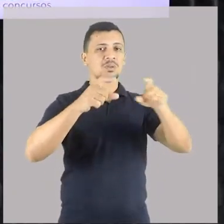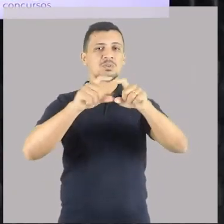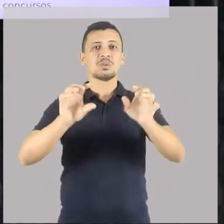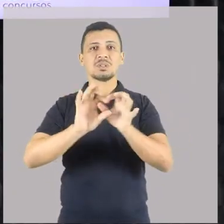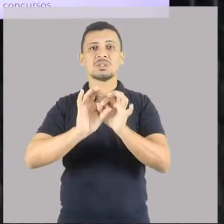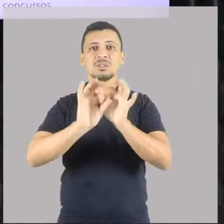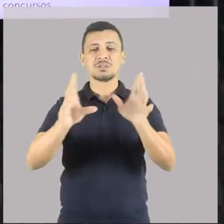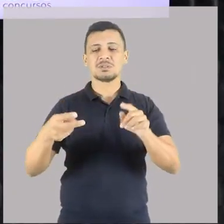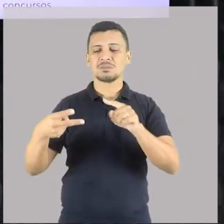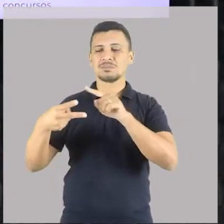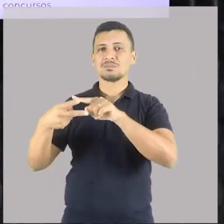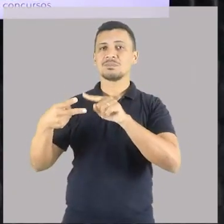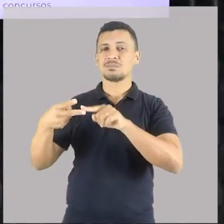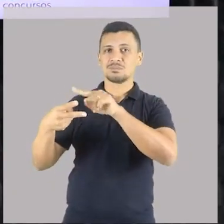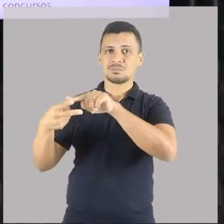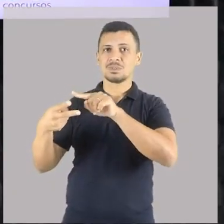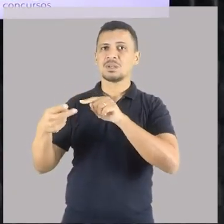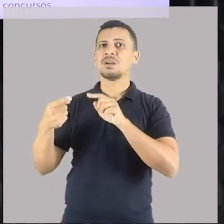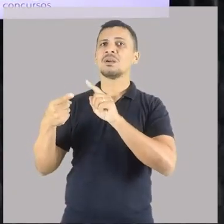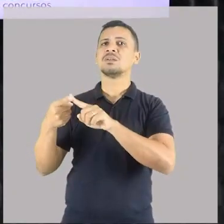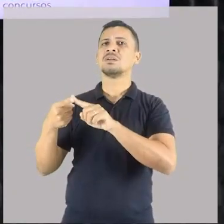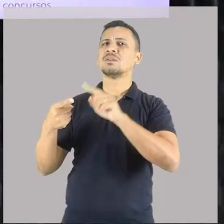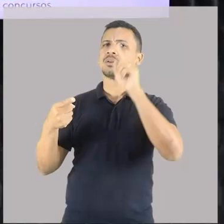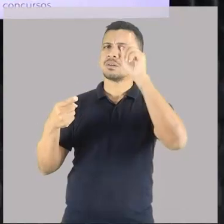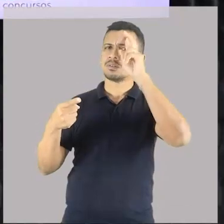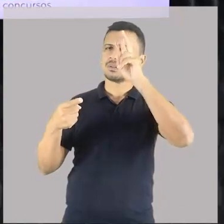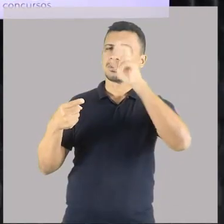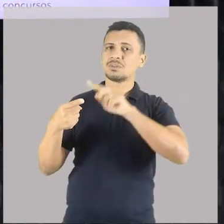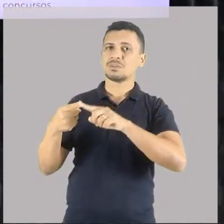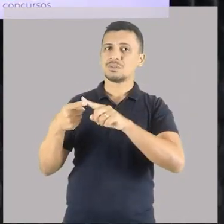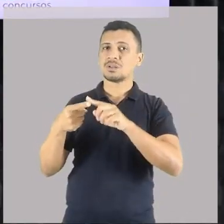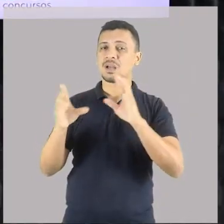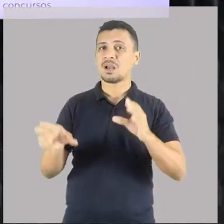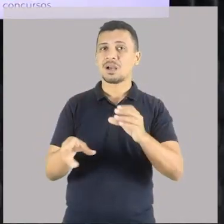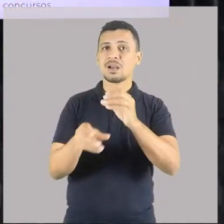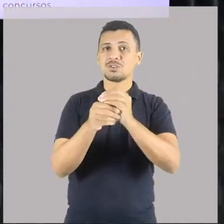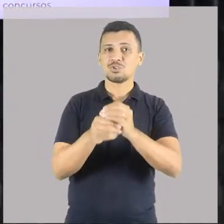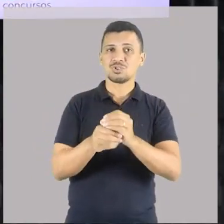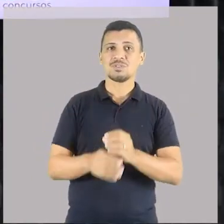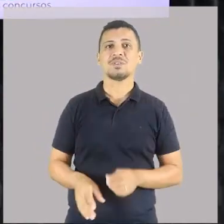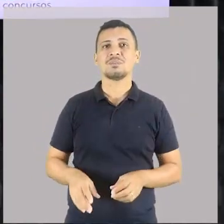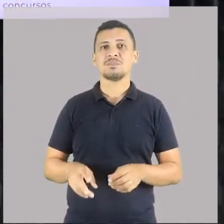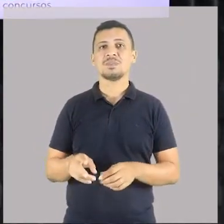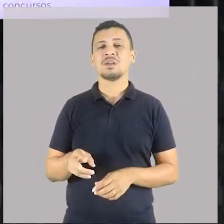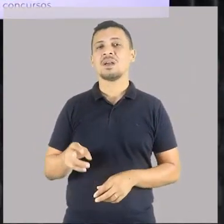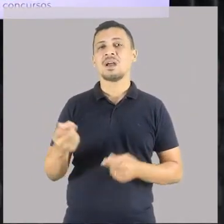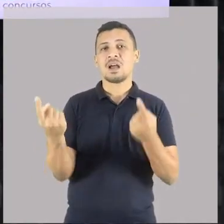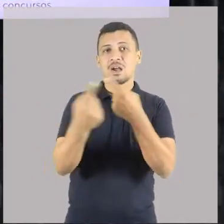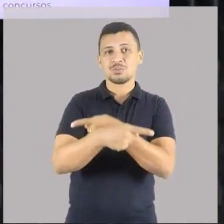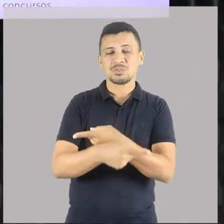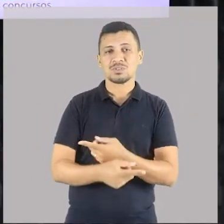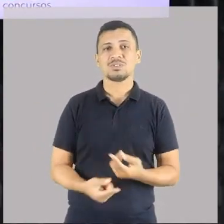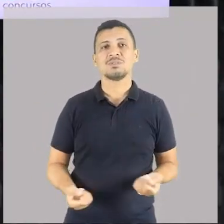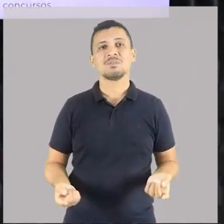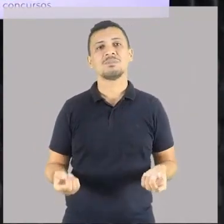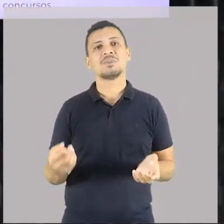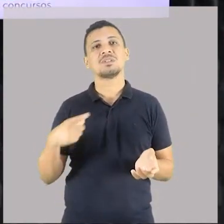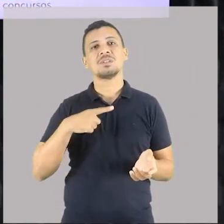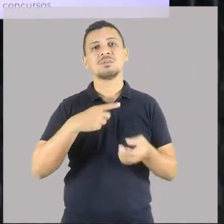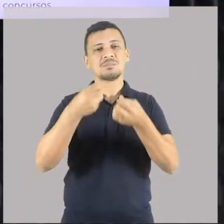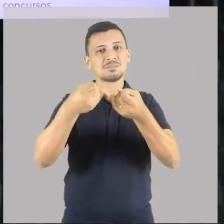e orações sindéticas. Lembrando, as sindéticas, aditiva, adversativa, alternativa,